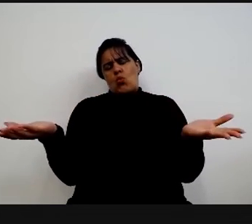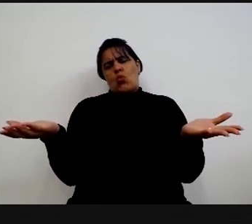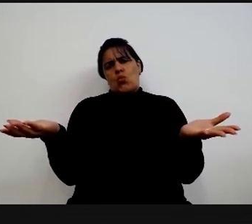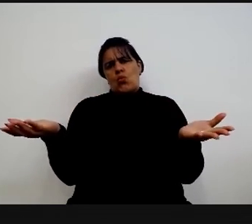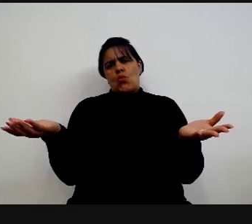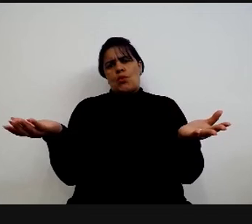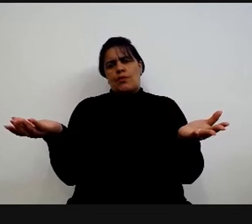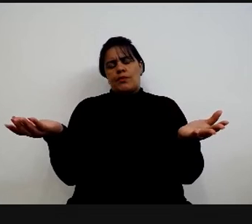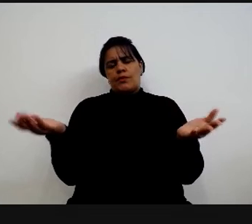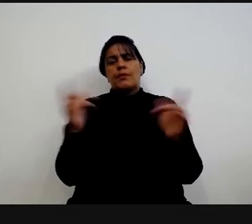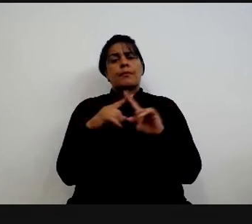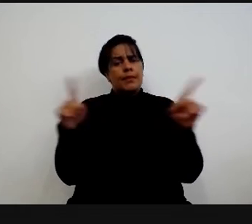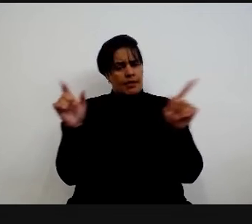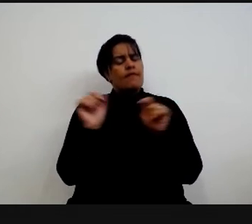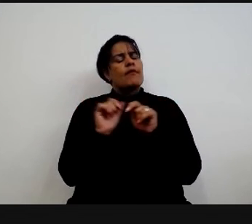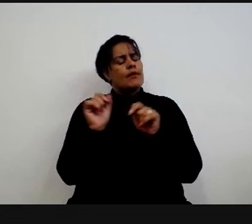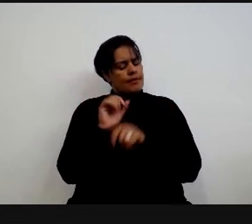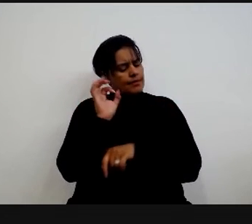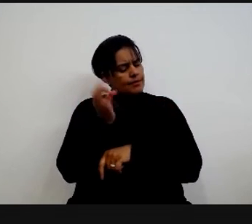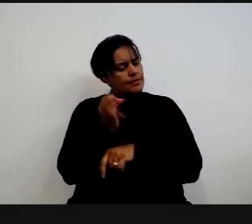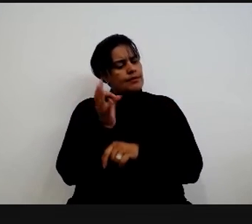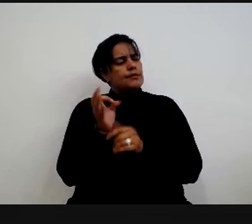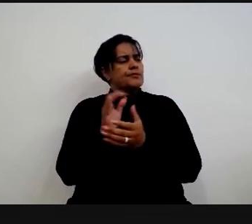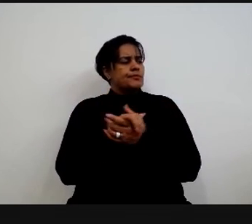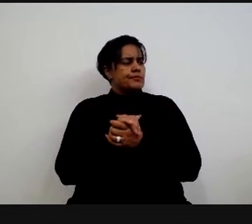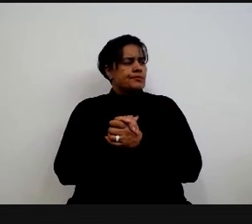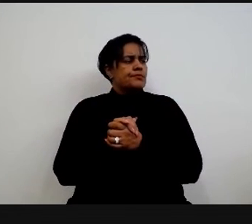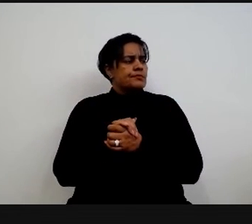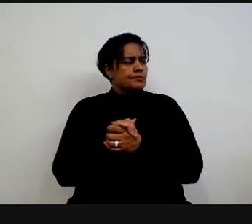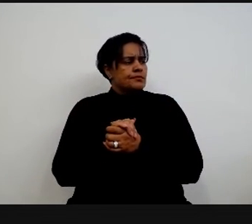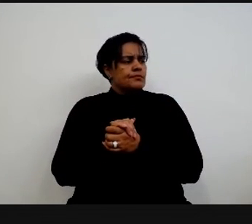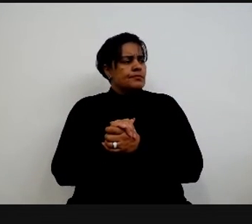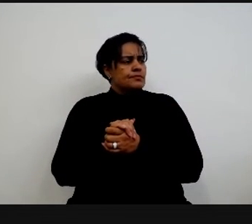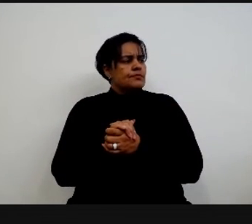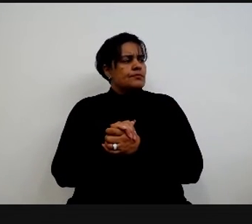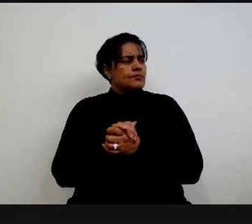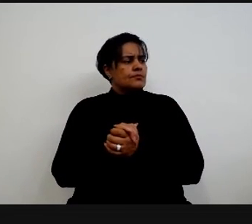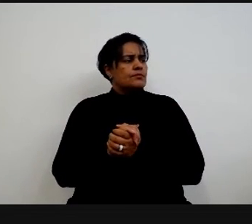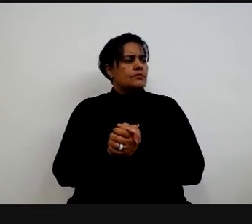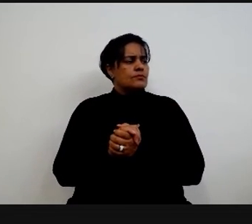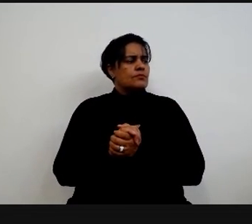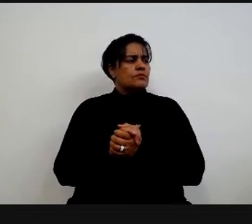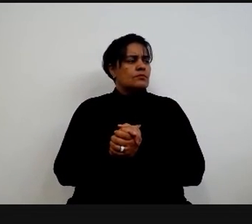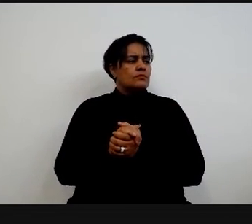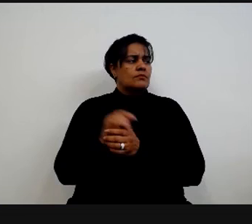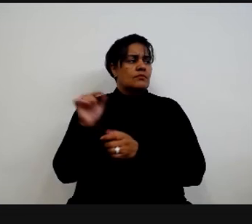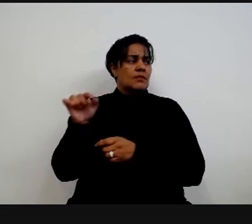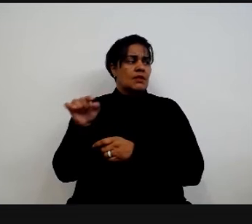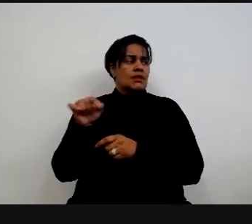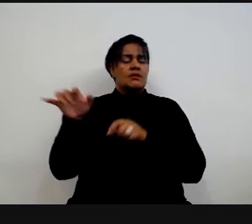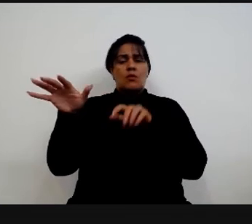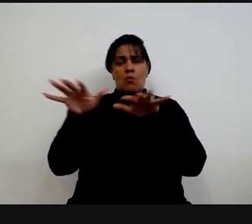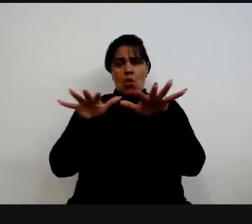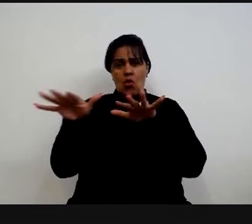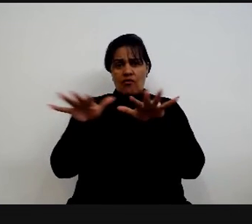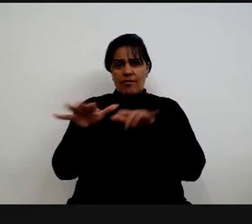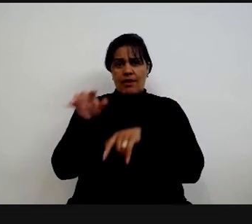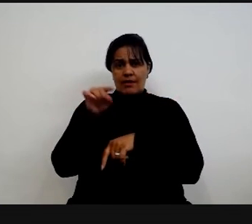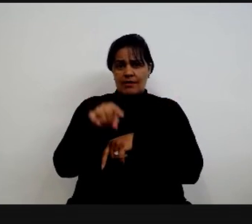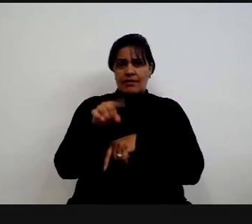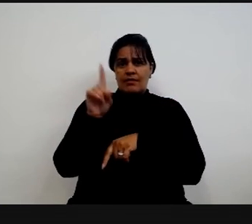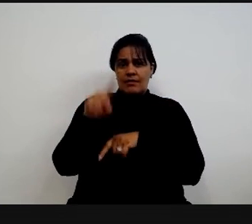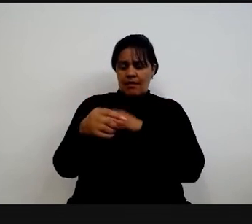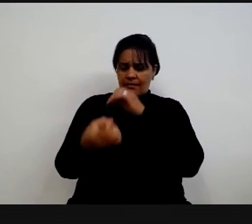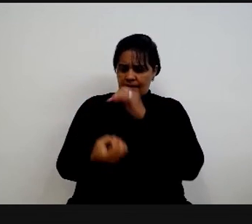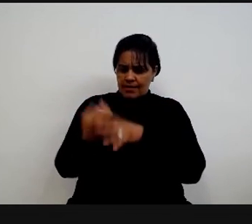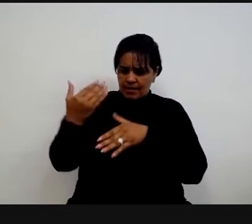impacto isso traz? Mas, muito pelo contrário, esse movimento que tem sido criado a